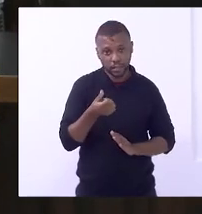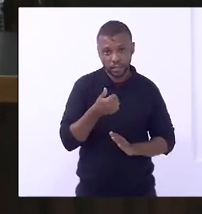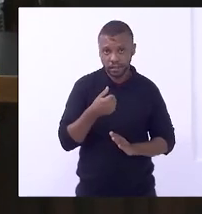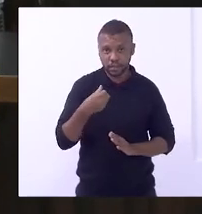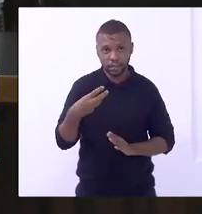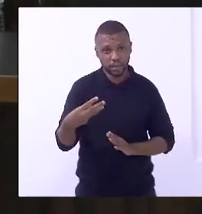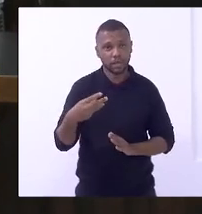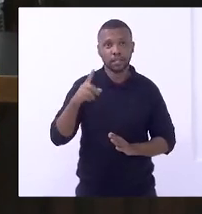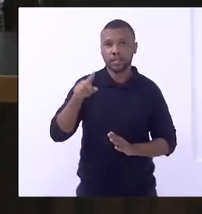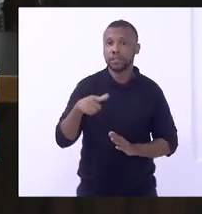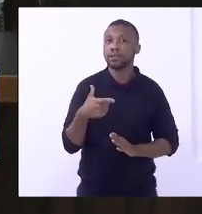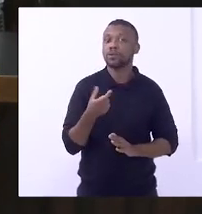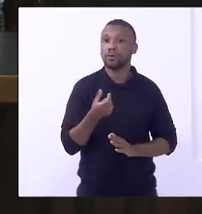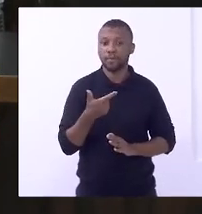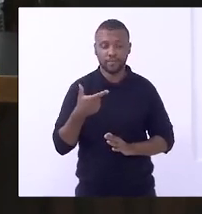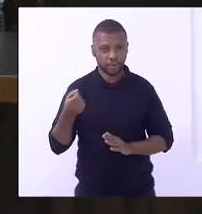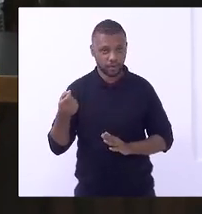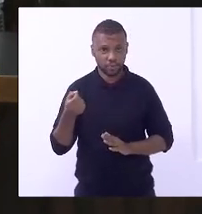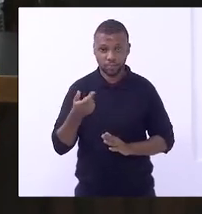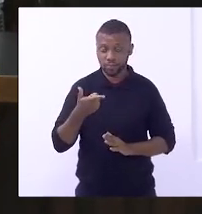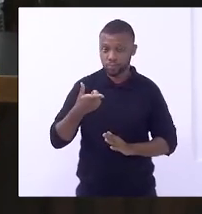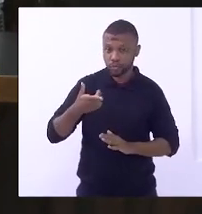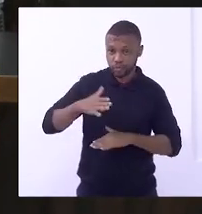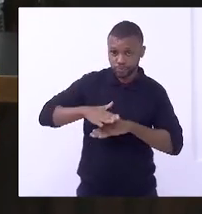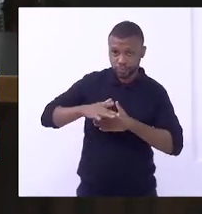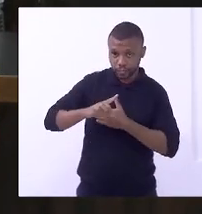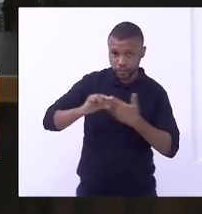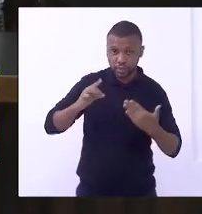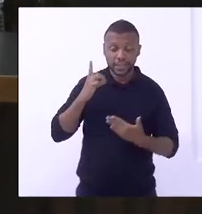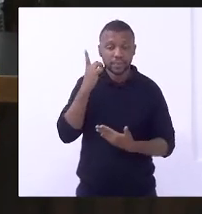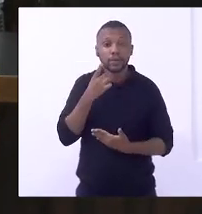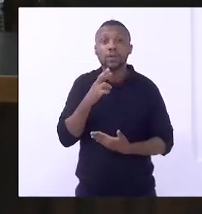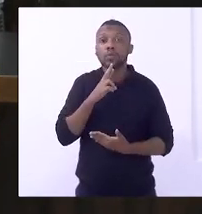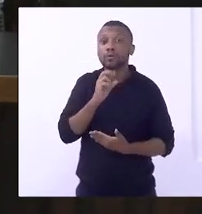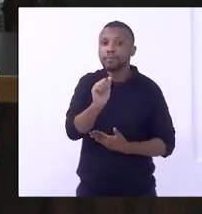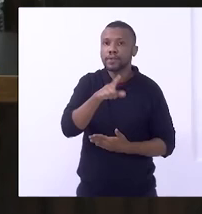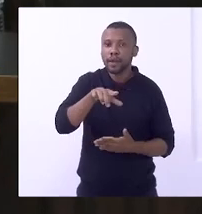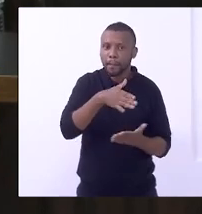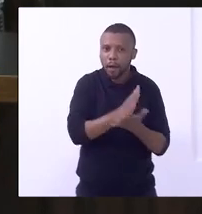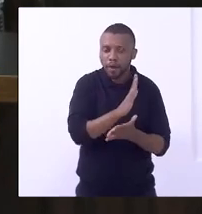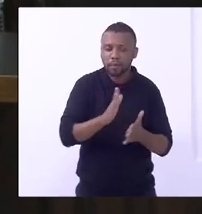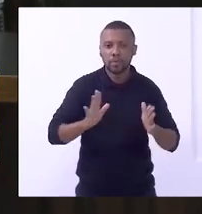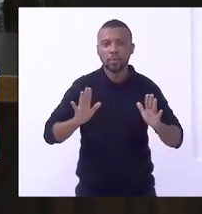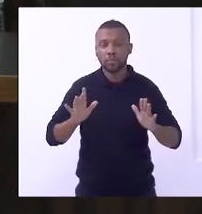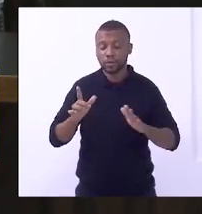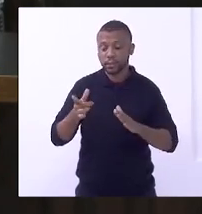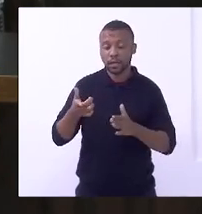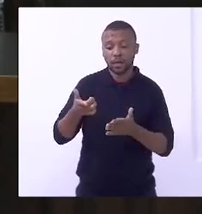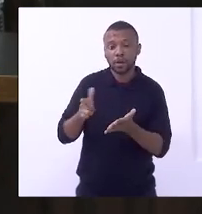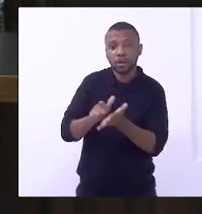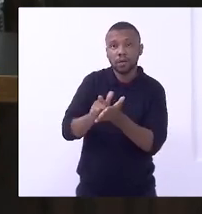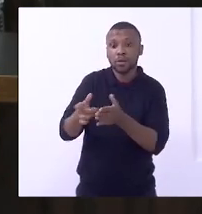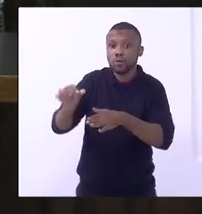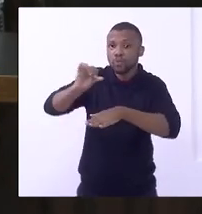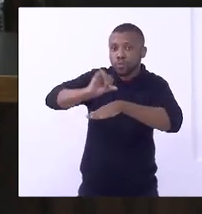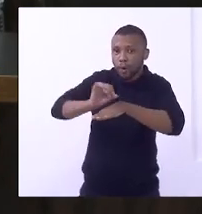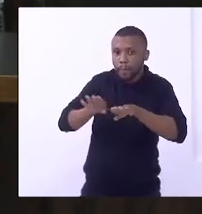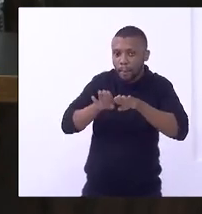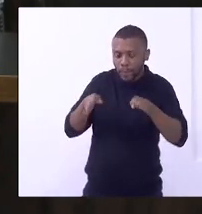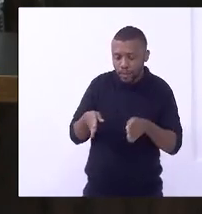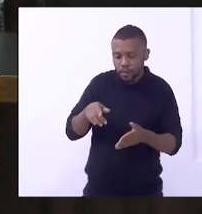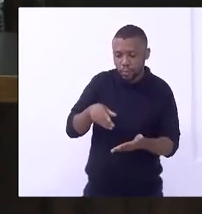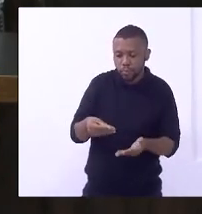2613/20 do deputado Rodrigo Amorim. Senhores que aprovam, permaneçam como estão. Aprovado. Há sobre a mesa requerimento